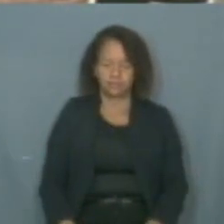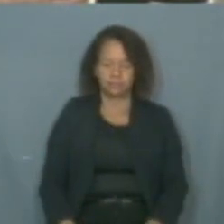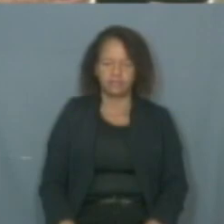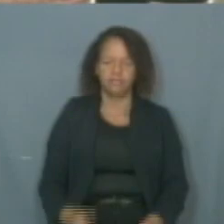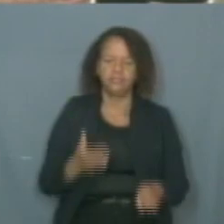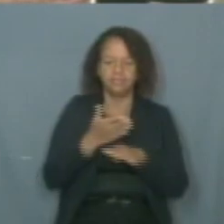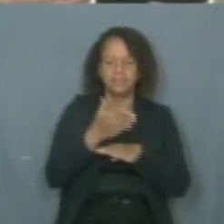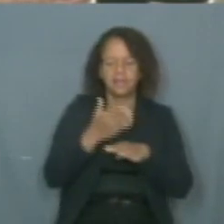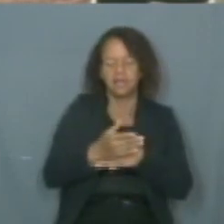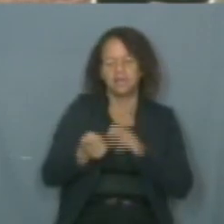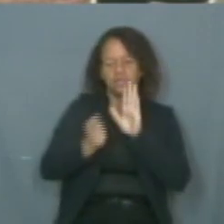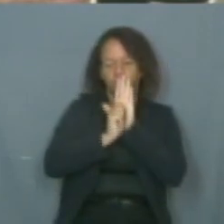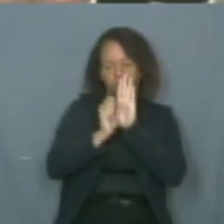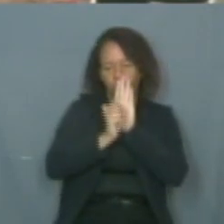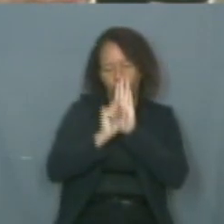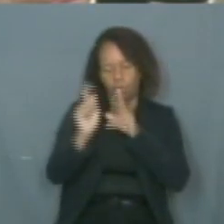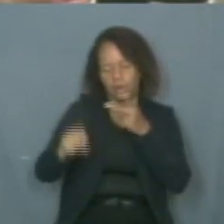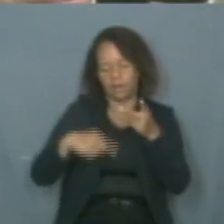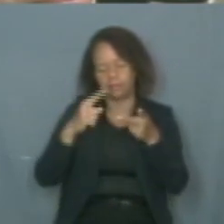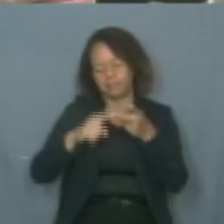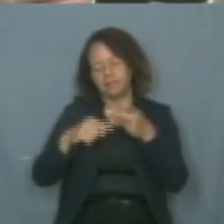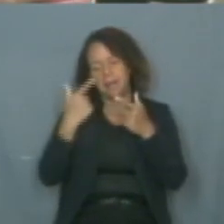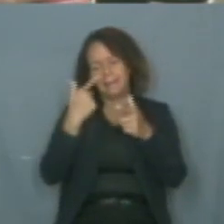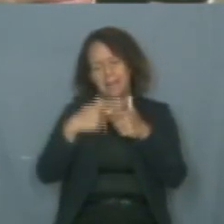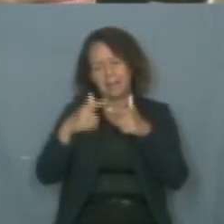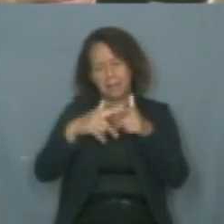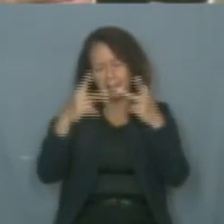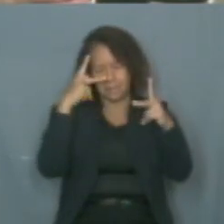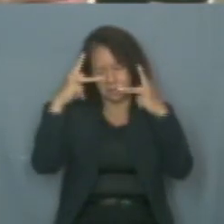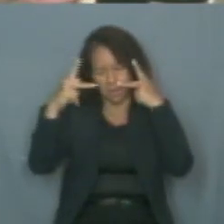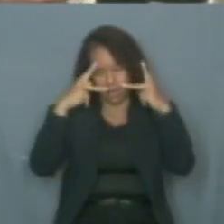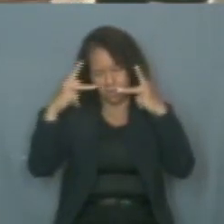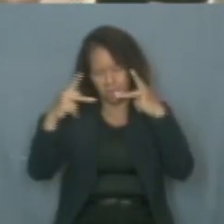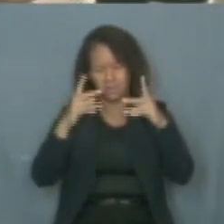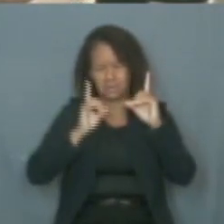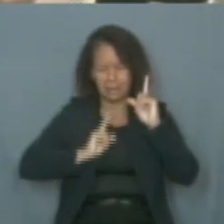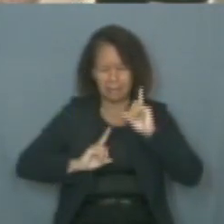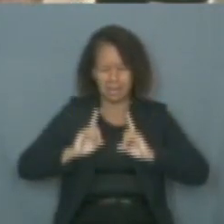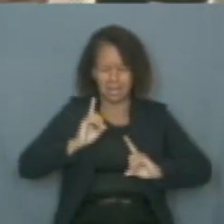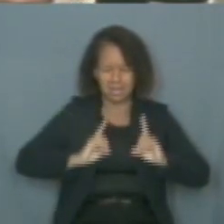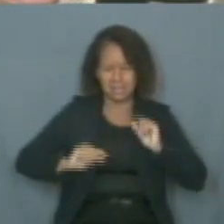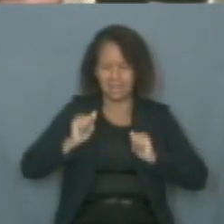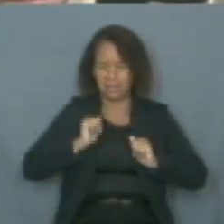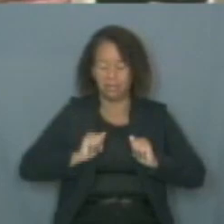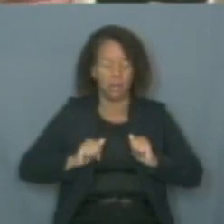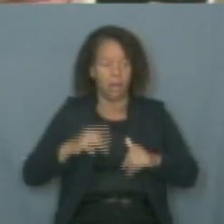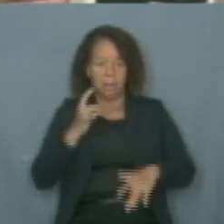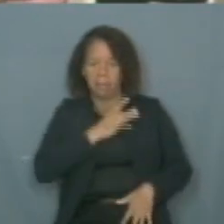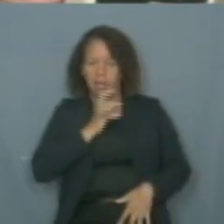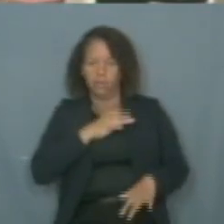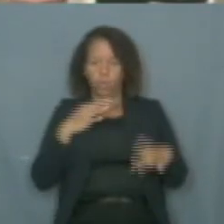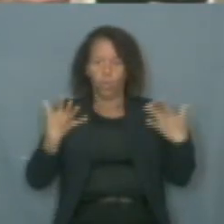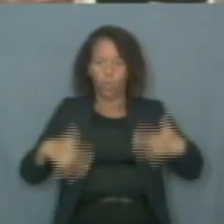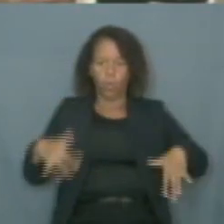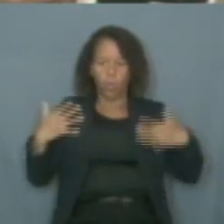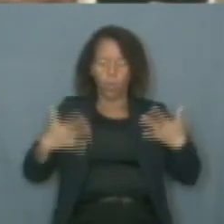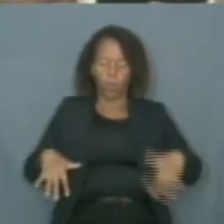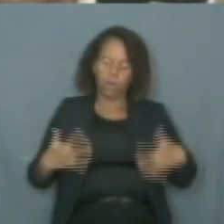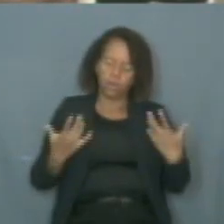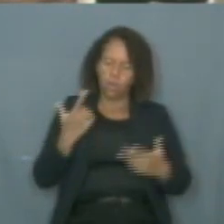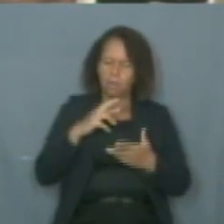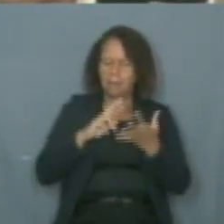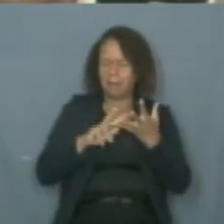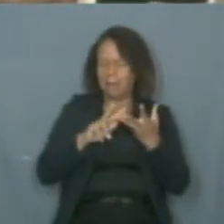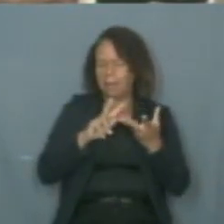Acesso à droga, problemas psicológicos de depressão, de síndrome do pânico e